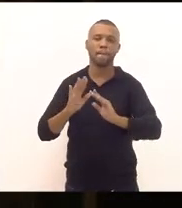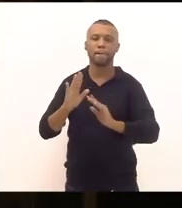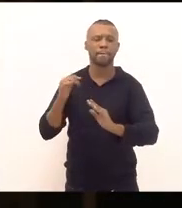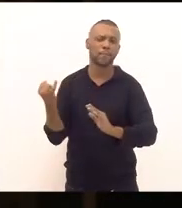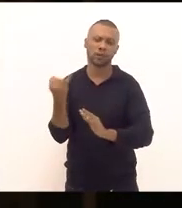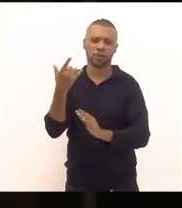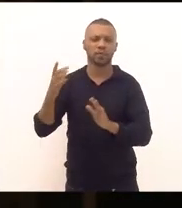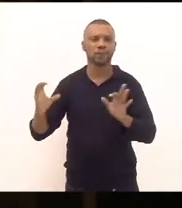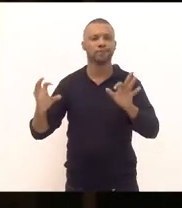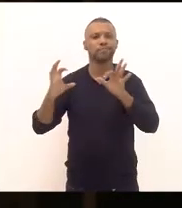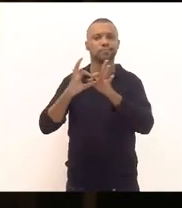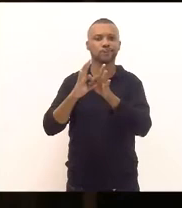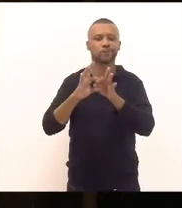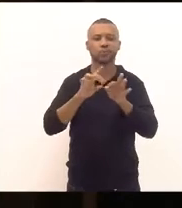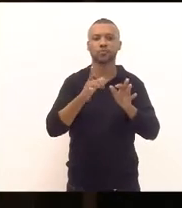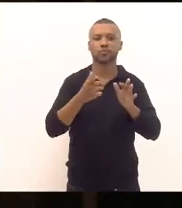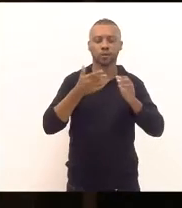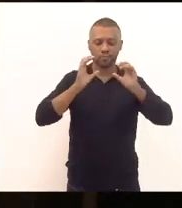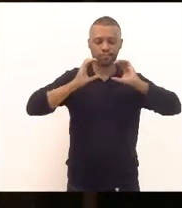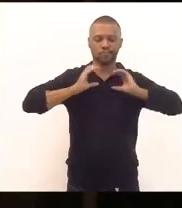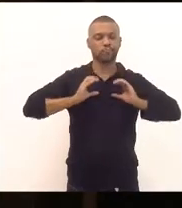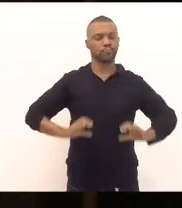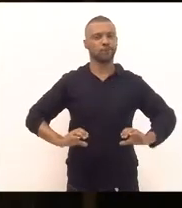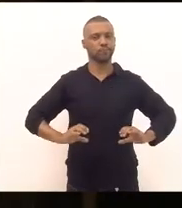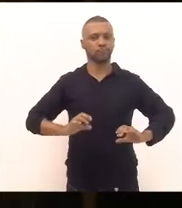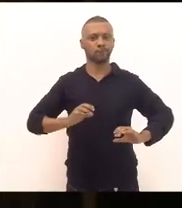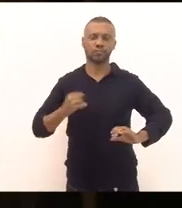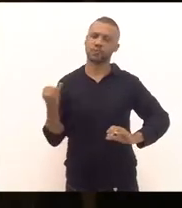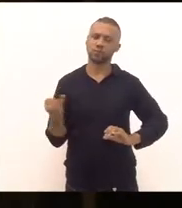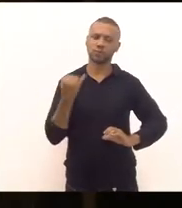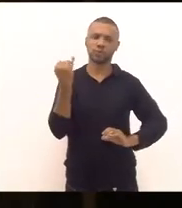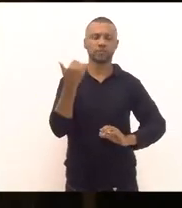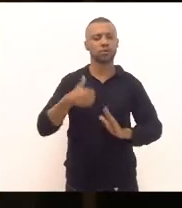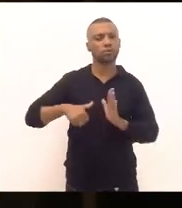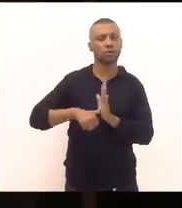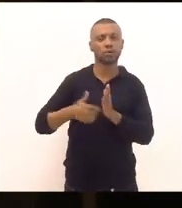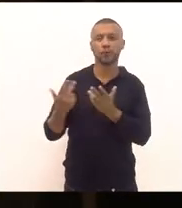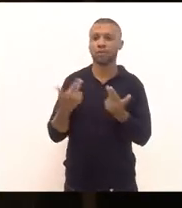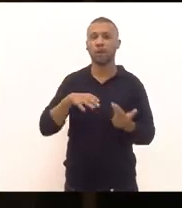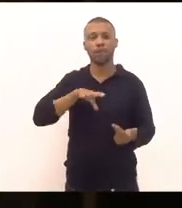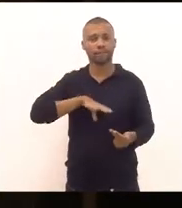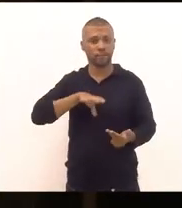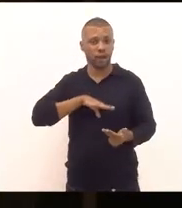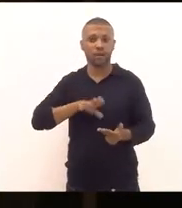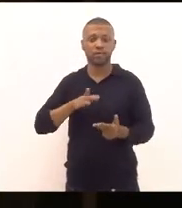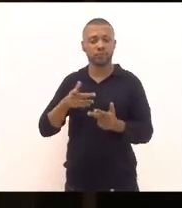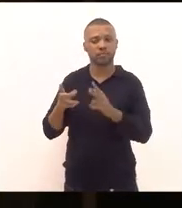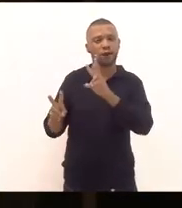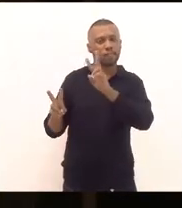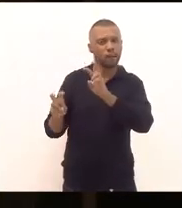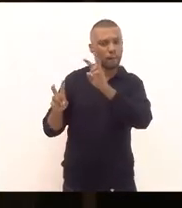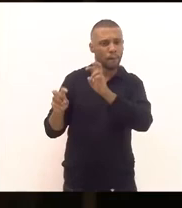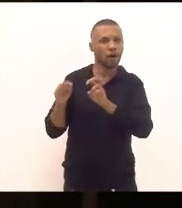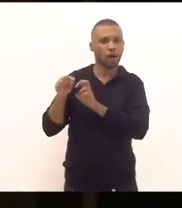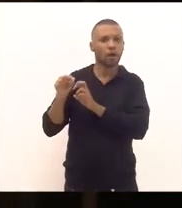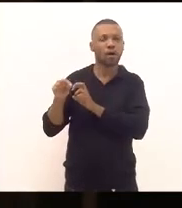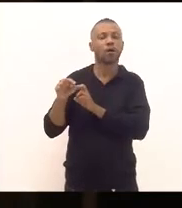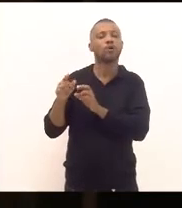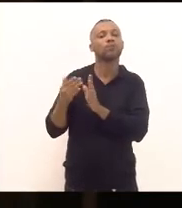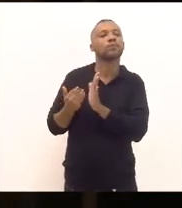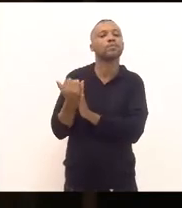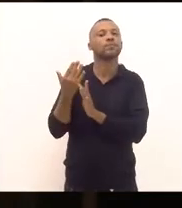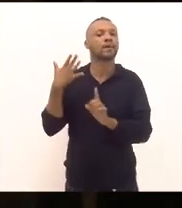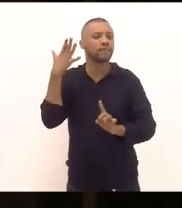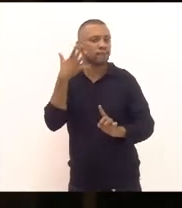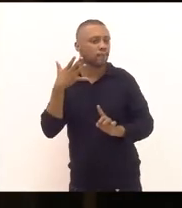ele também soube Aliás com uma formação cidadã fundamental de um clube Como o Vasco que a Renata citou no início da da fala